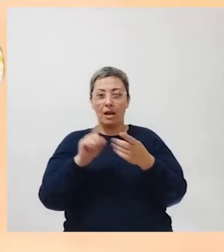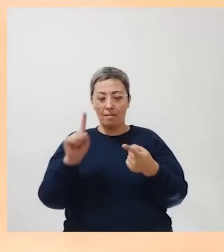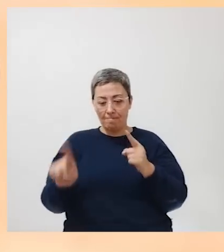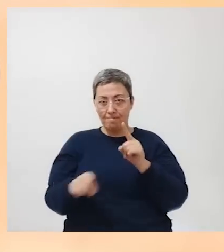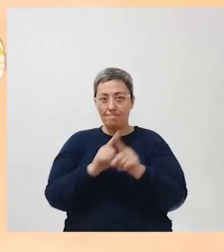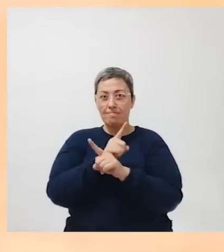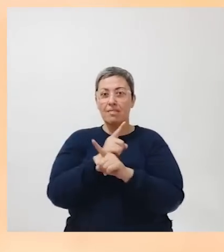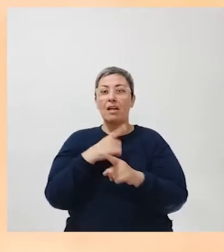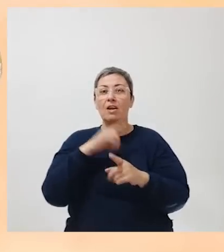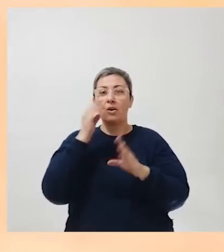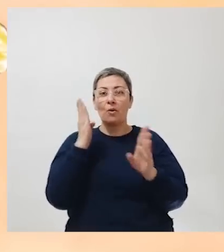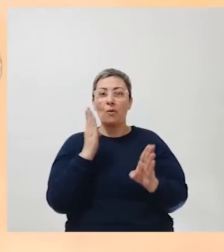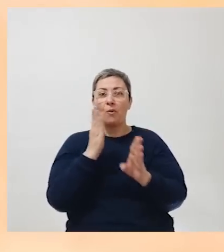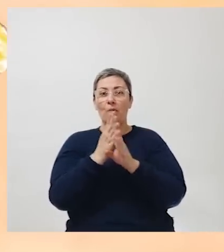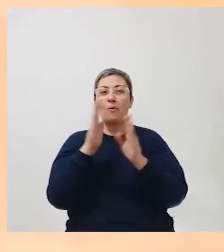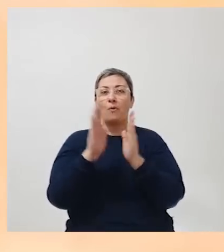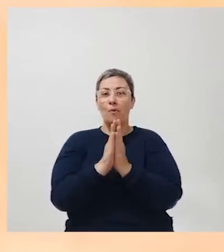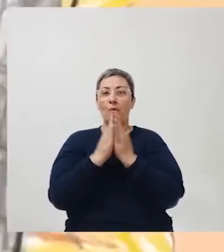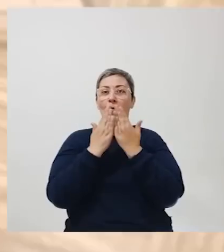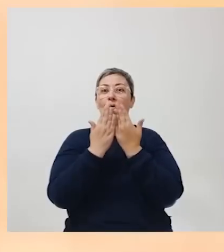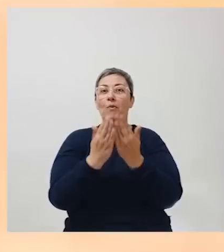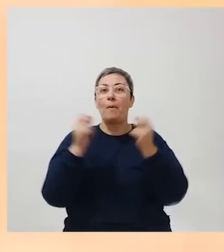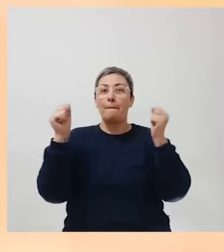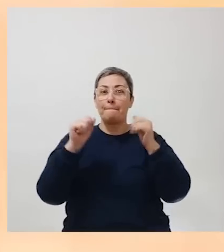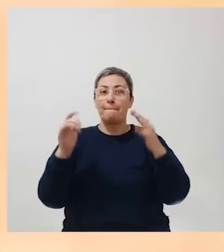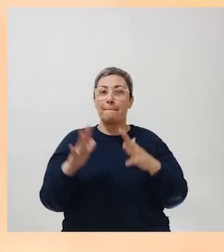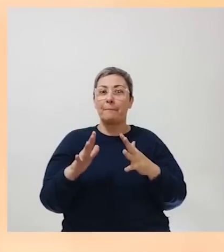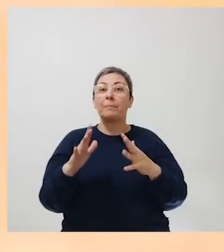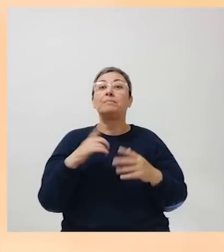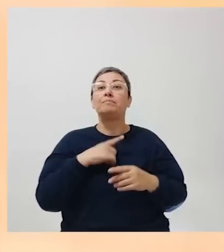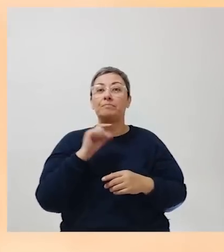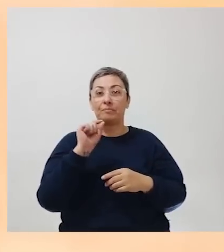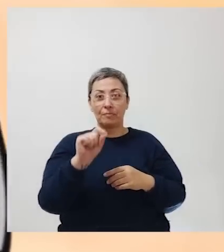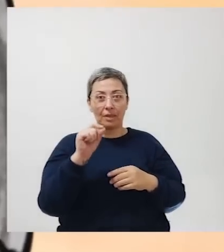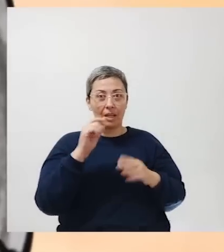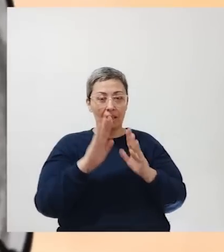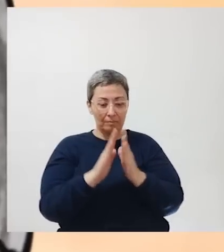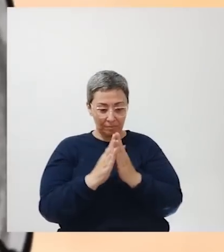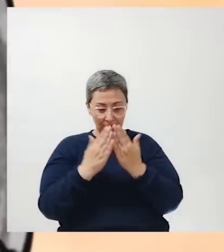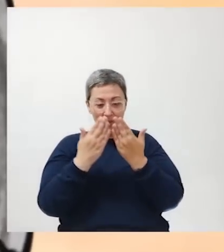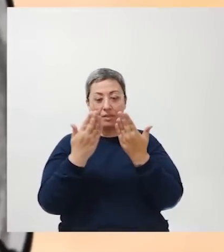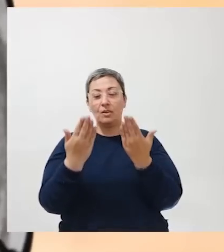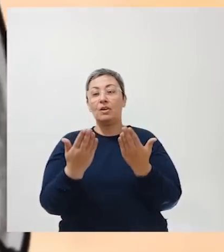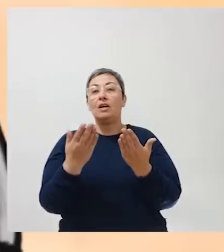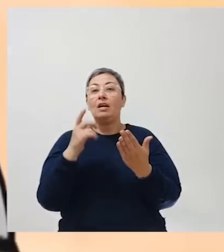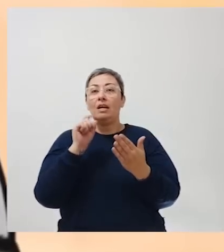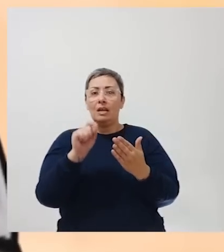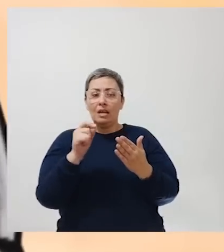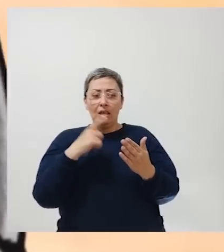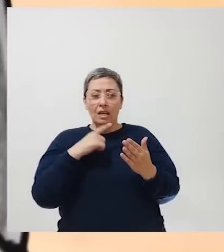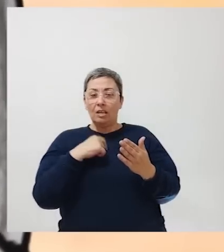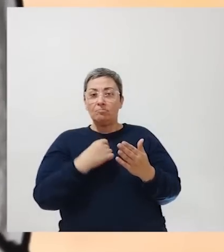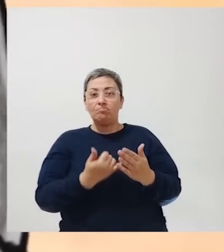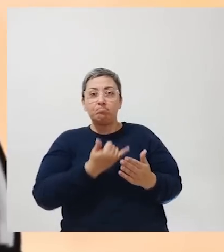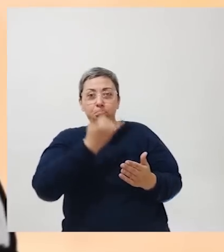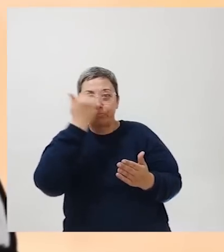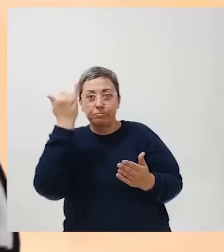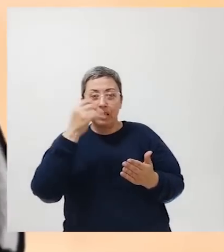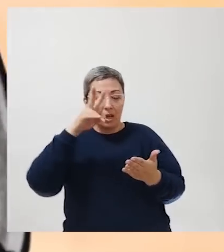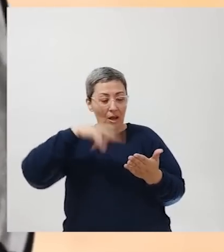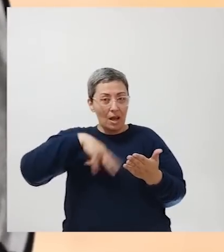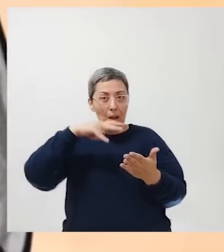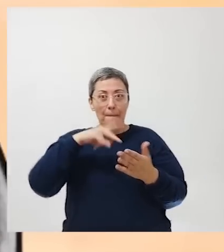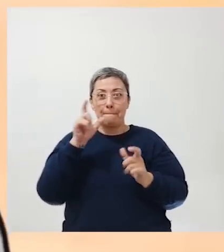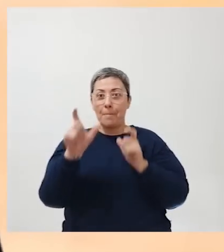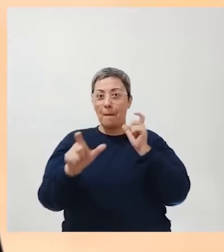e conseguiram encontrar o livro mágico. Ao abrir o livro, sem querer, leram